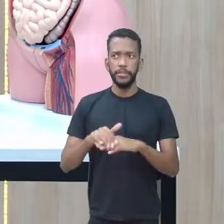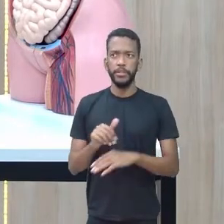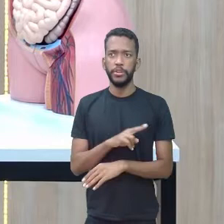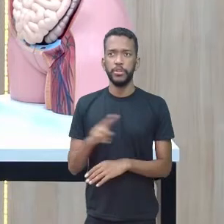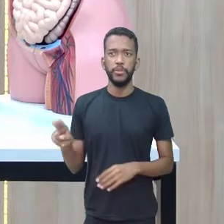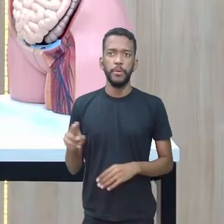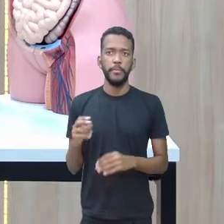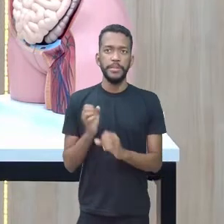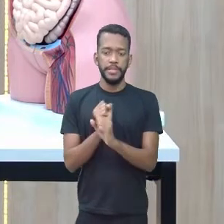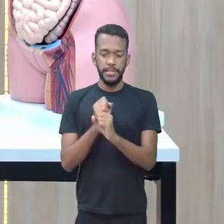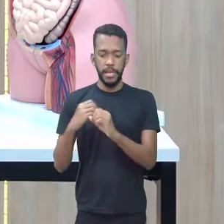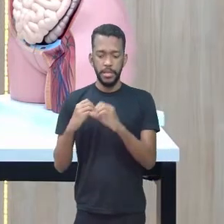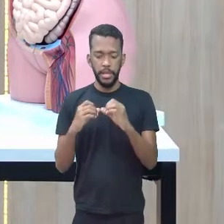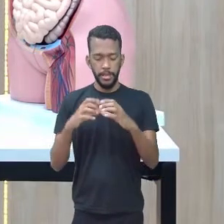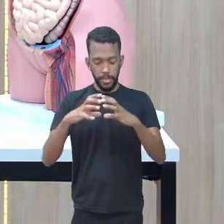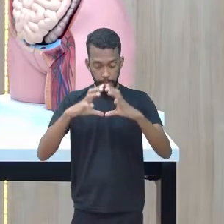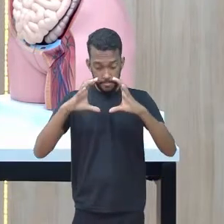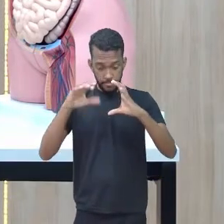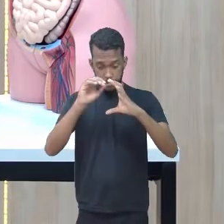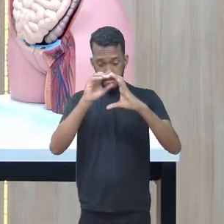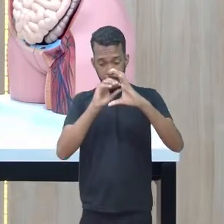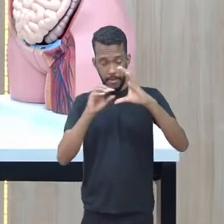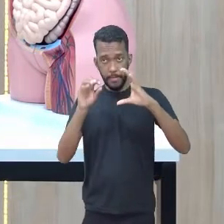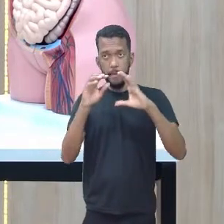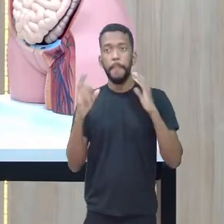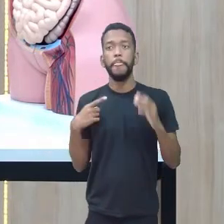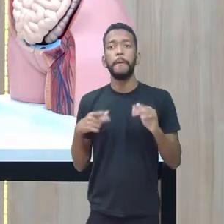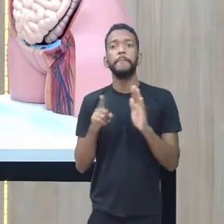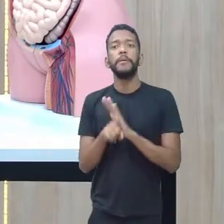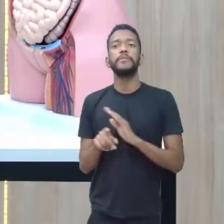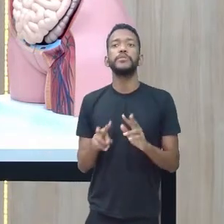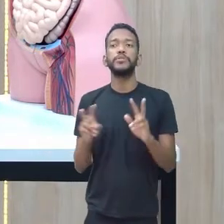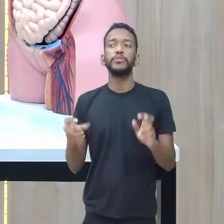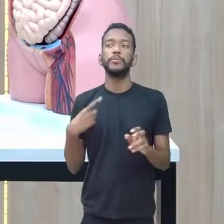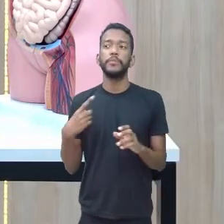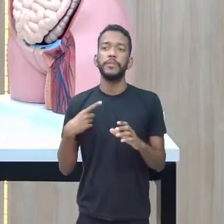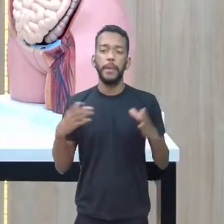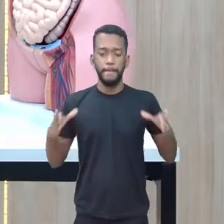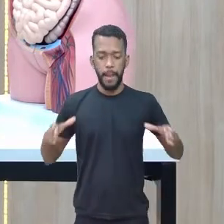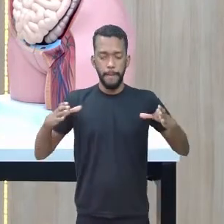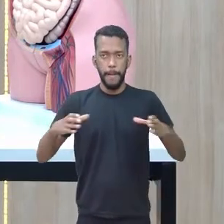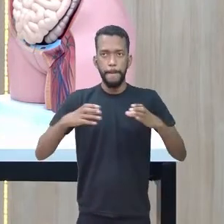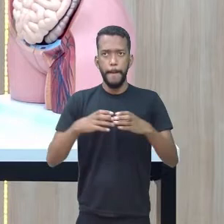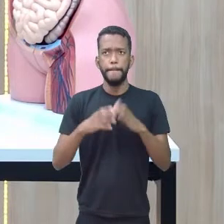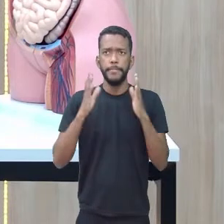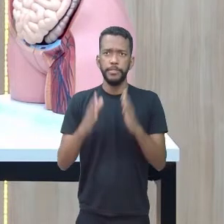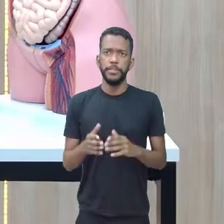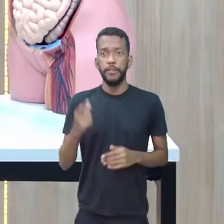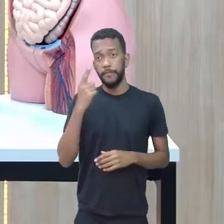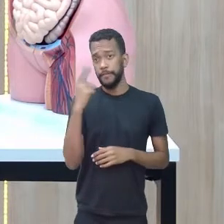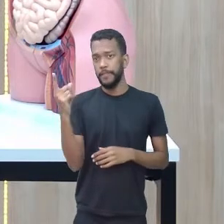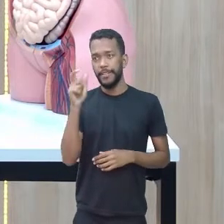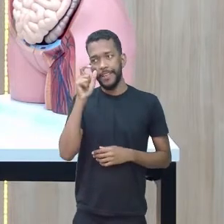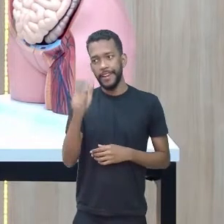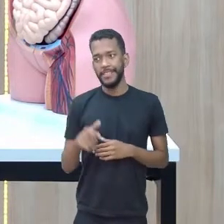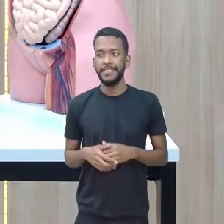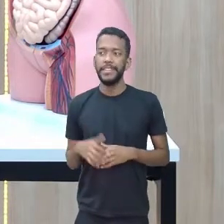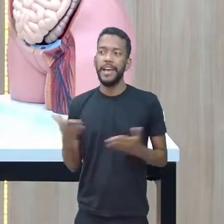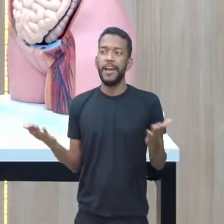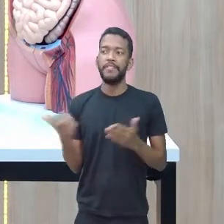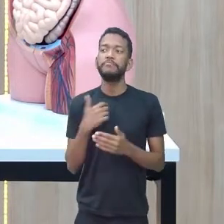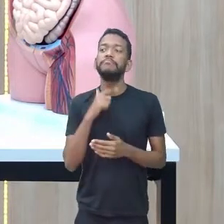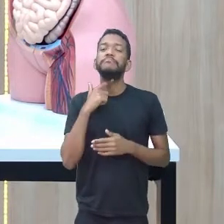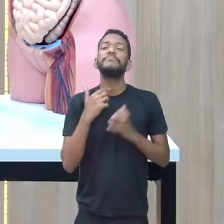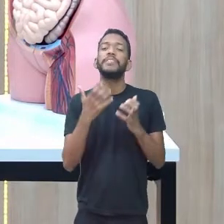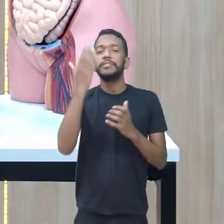estou trazendo aí para vocês uma questão que fala sobre as camadas. Veja que interessante. Eu agora quero saber quais